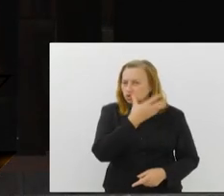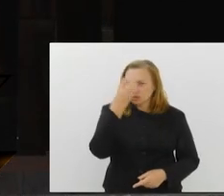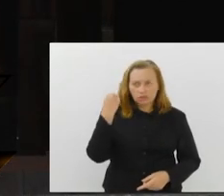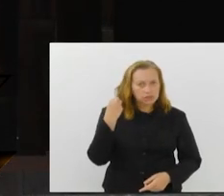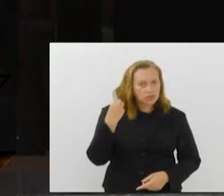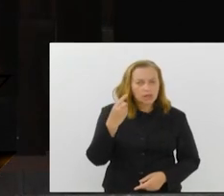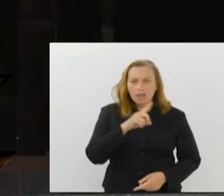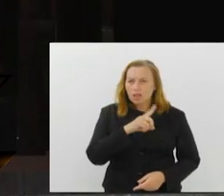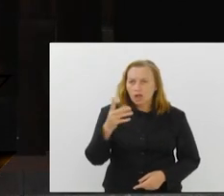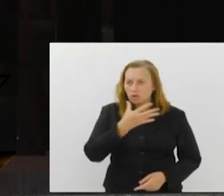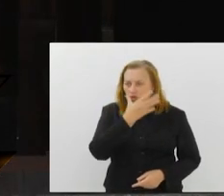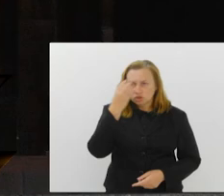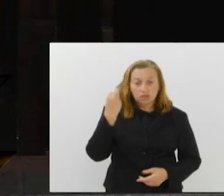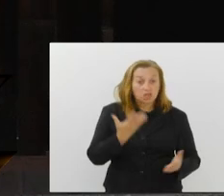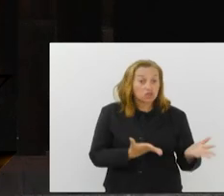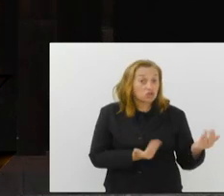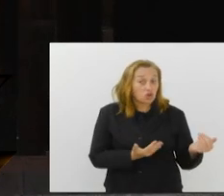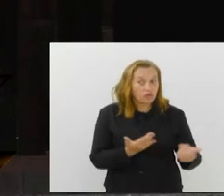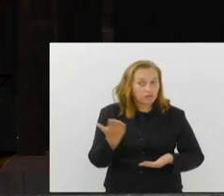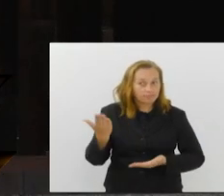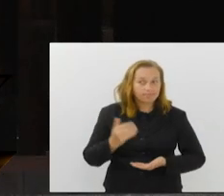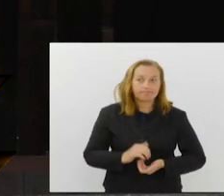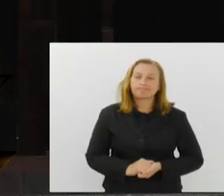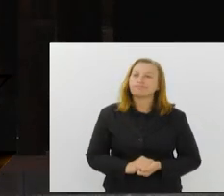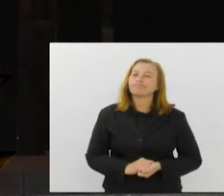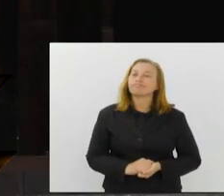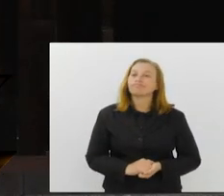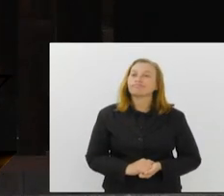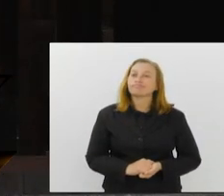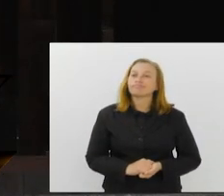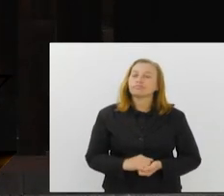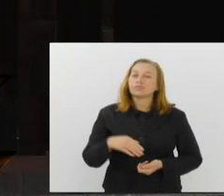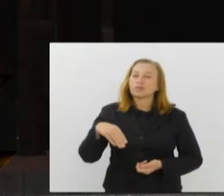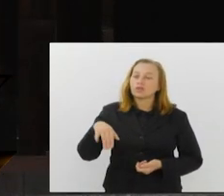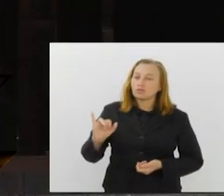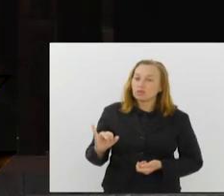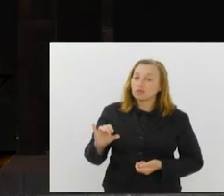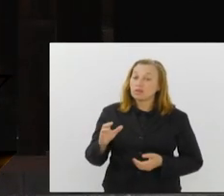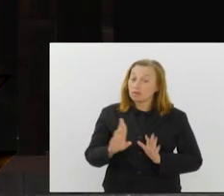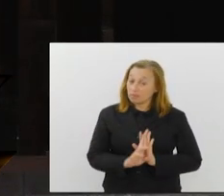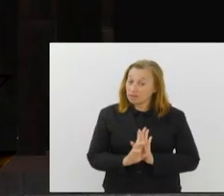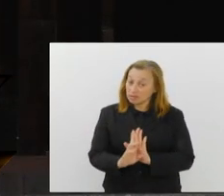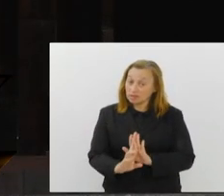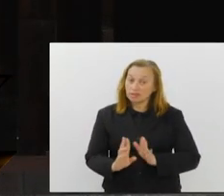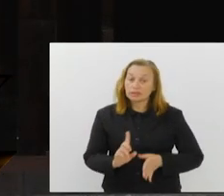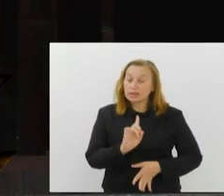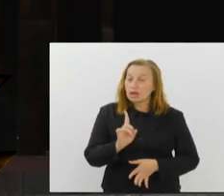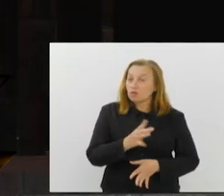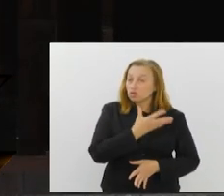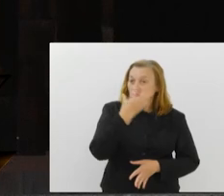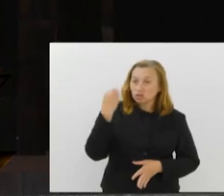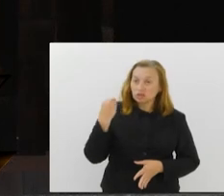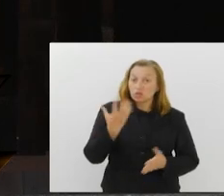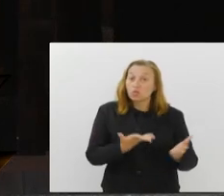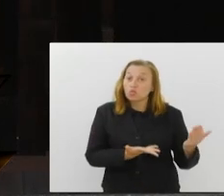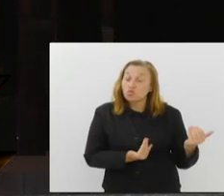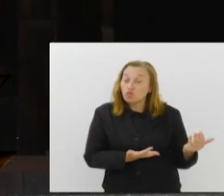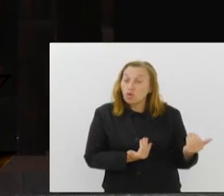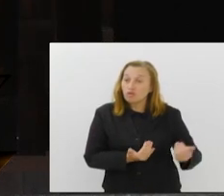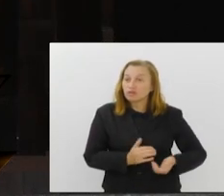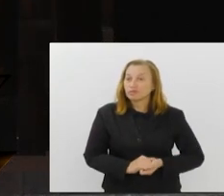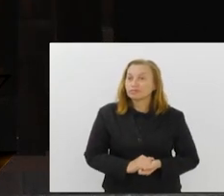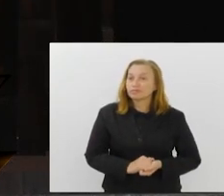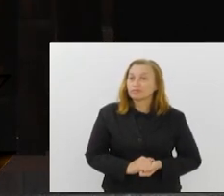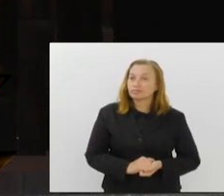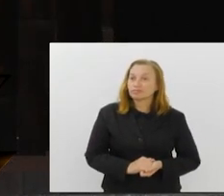não esquecer esses jovens que o mink representa não esquecer os jovens